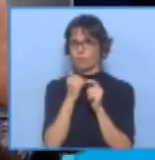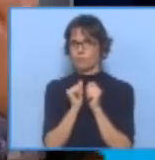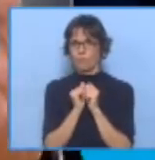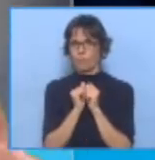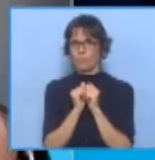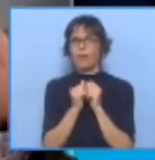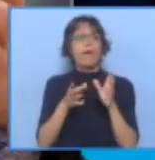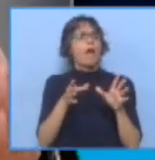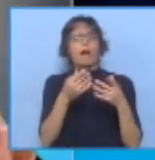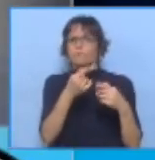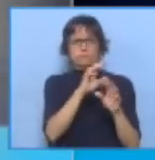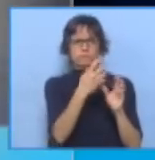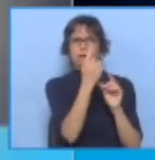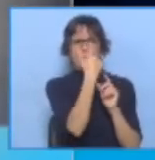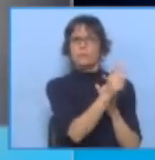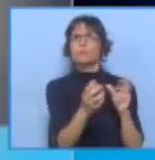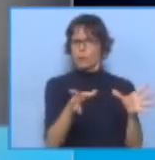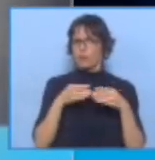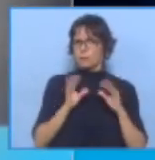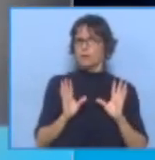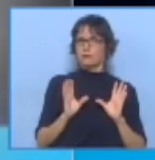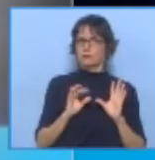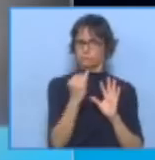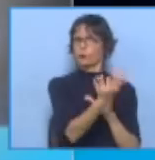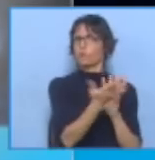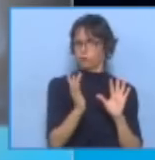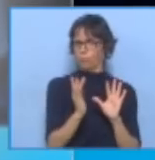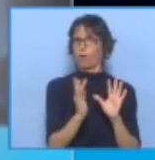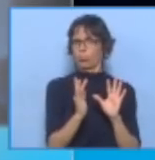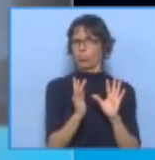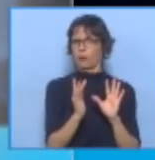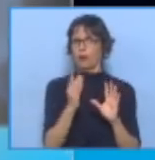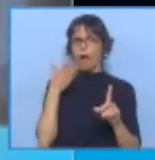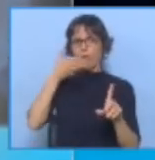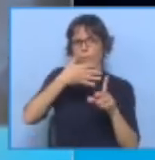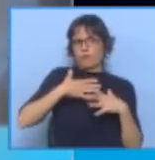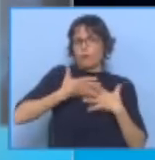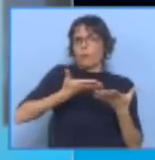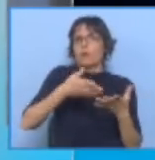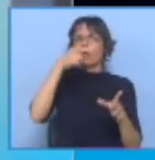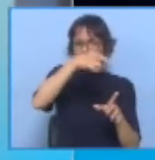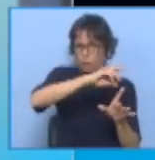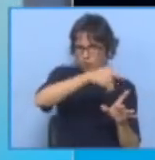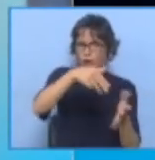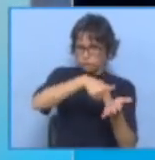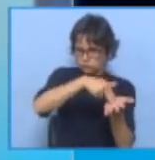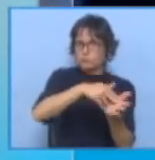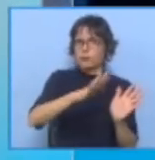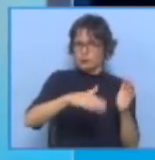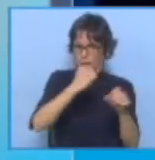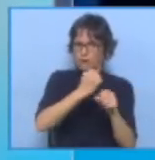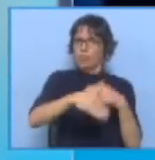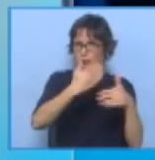estão ali, as missões, os cristãos estão ali. Geralmente, as missões dos franciscanos e outras missões que lá estão é